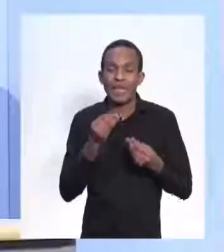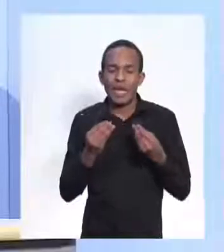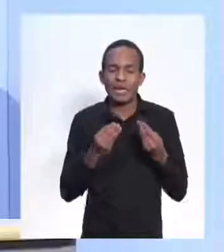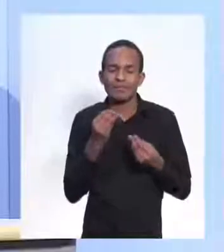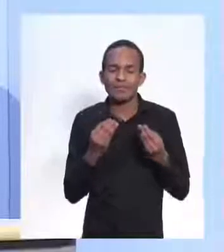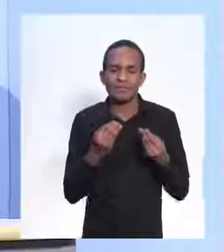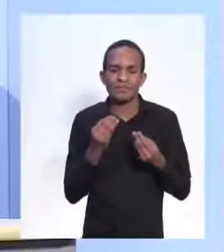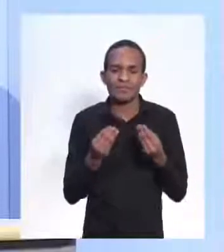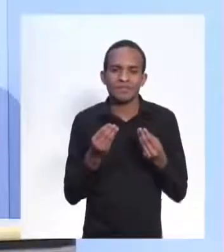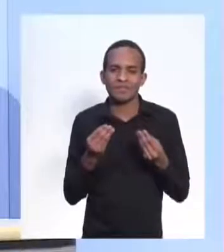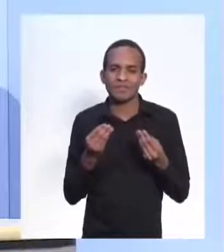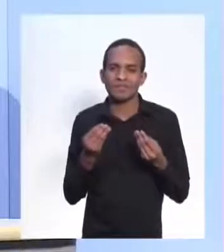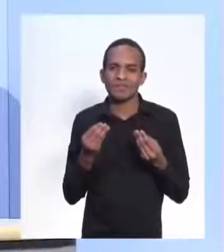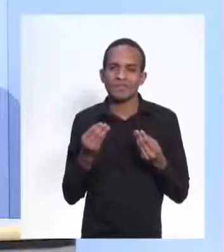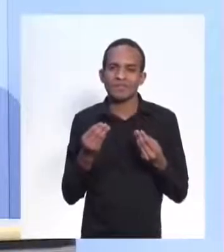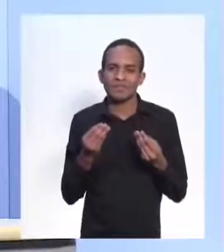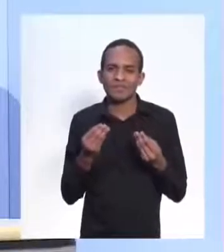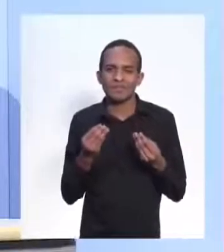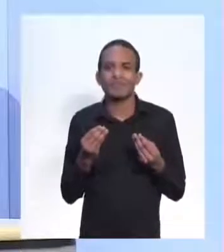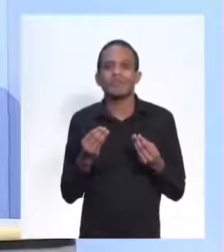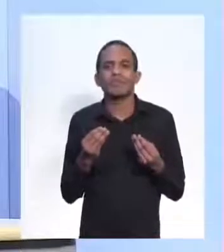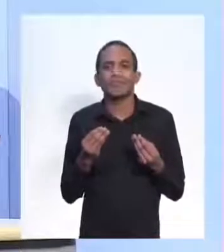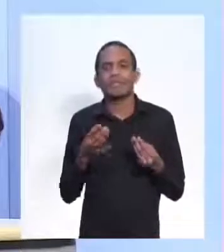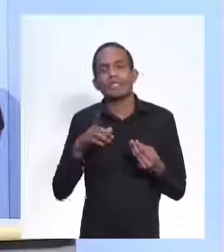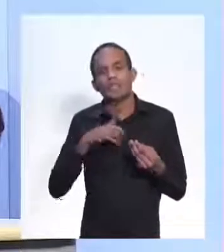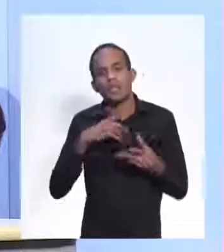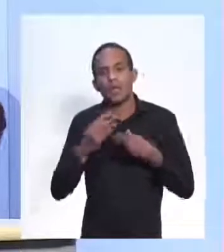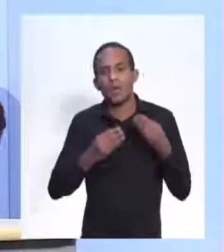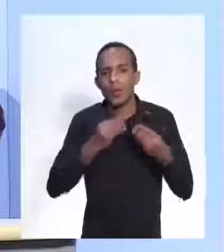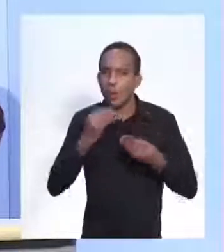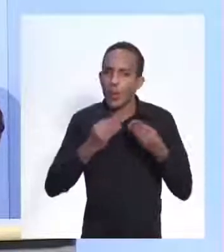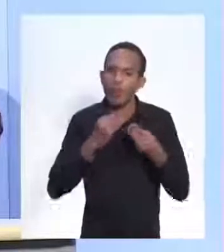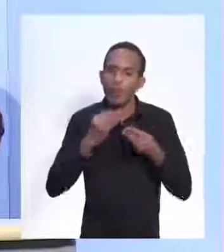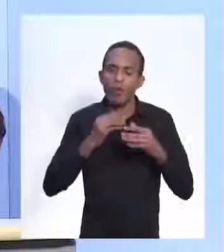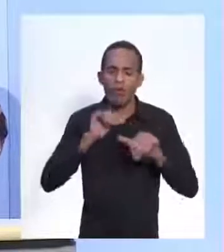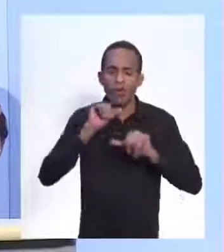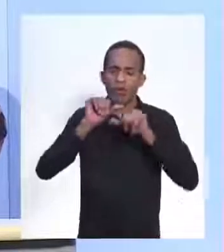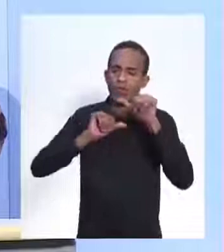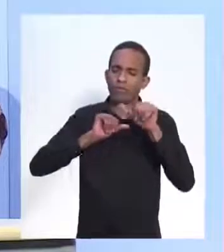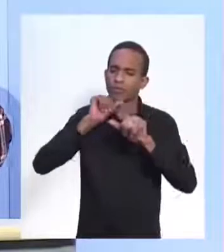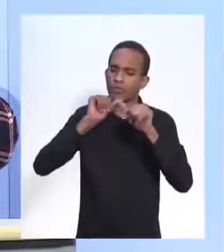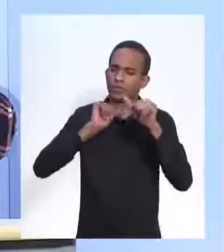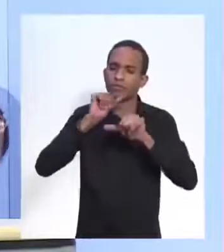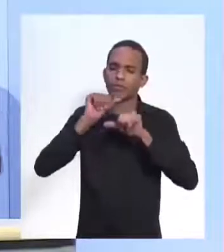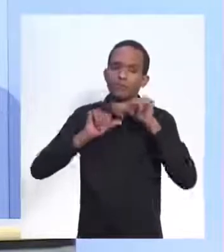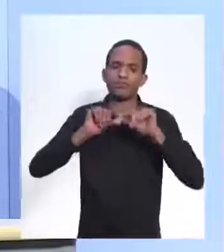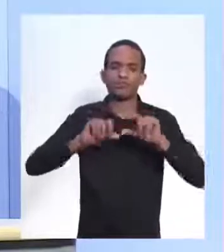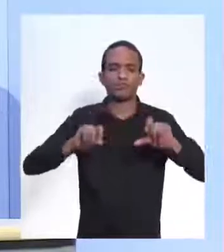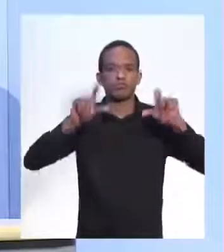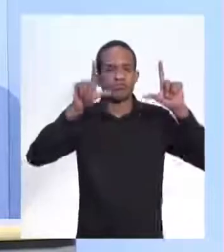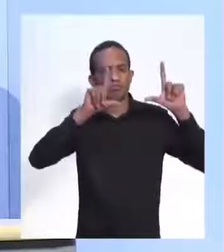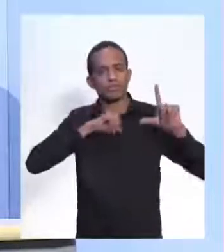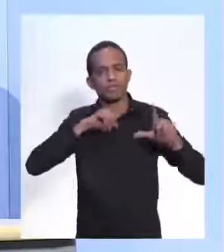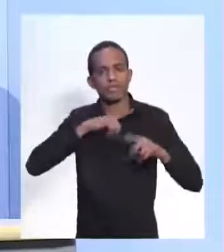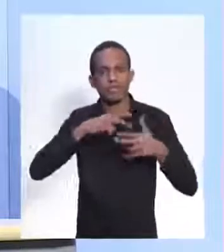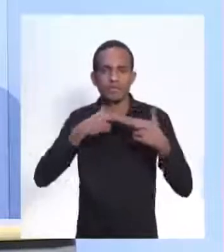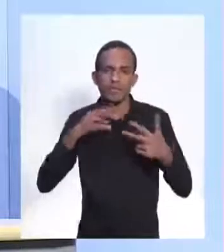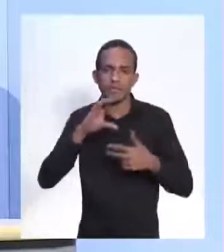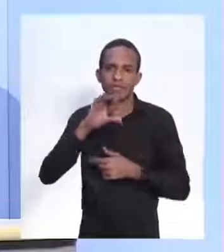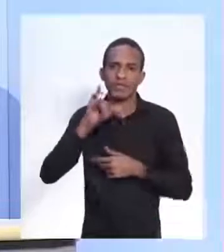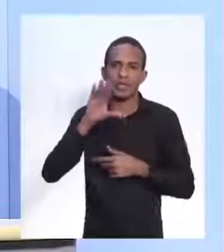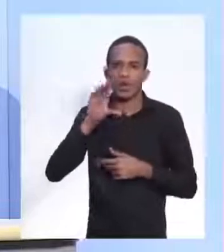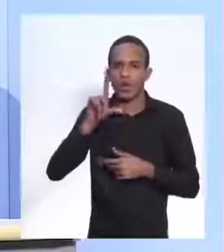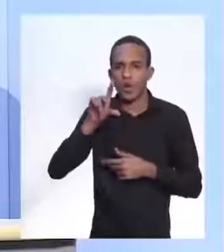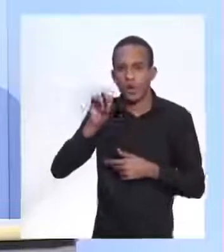tem nesse sistema de polias, você tem a mudança desses cenários. Então, são vários cicloramas, eles ficam como se fossem